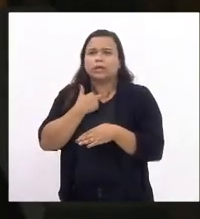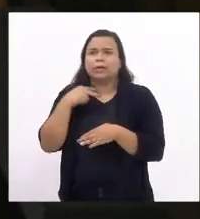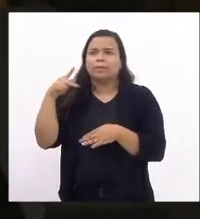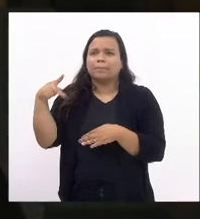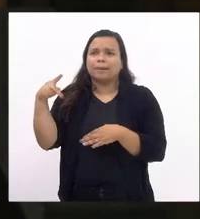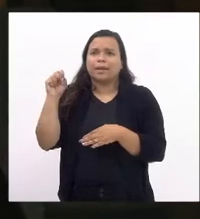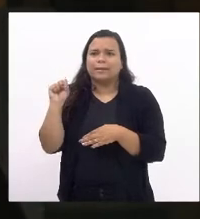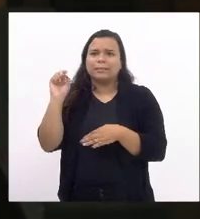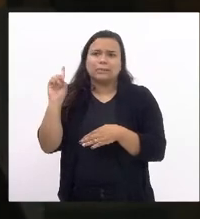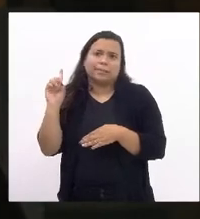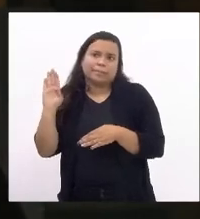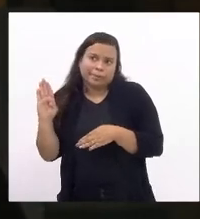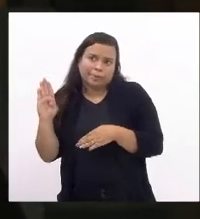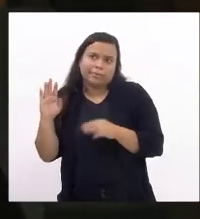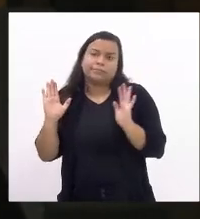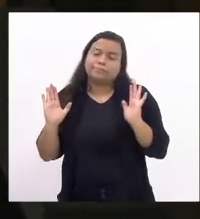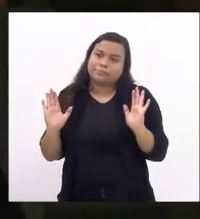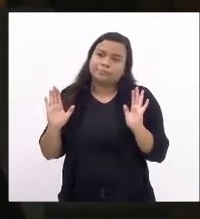PSDB.